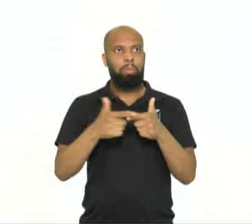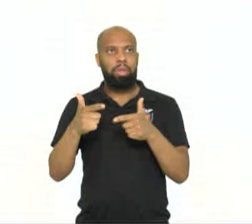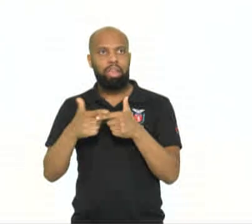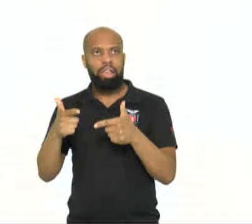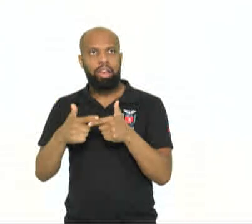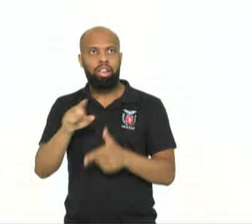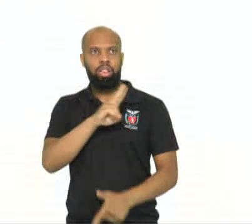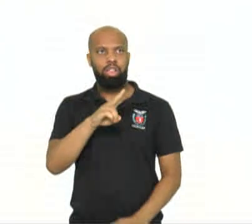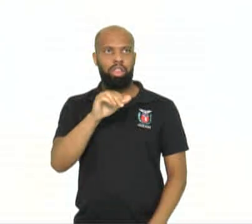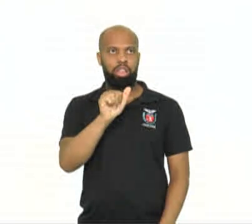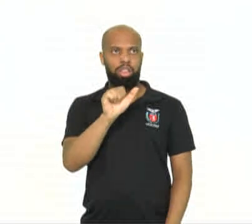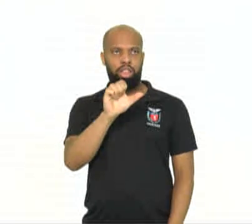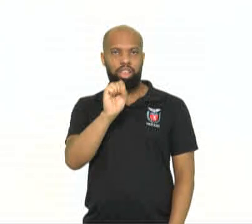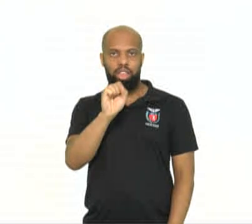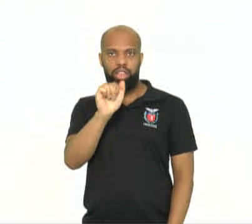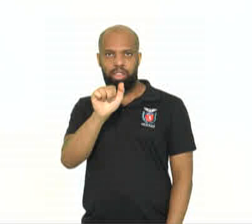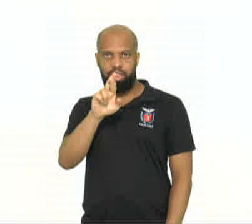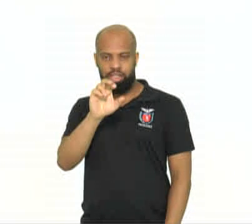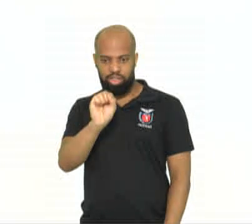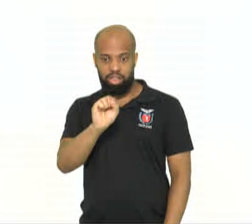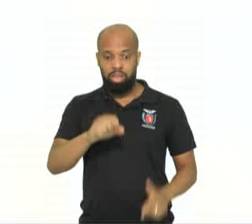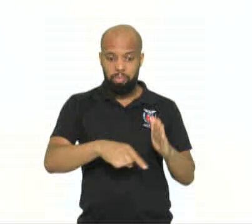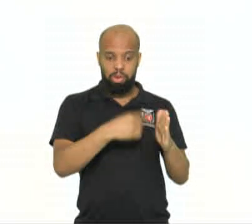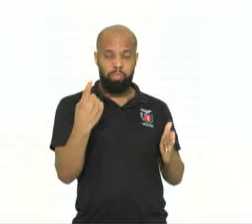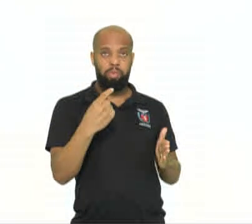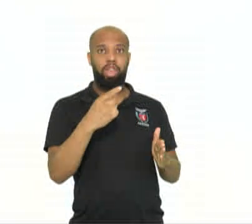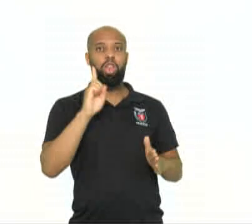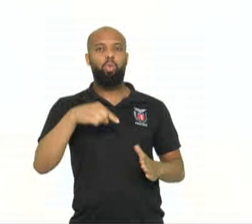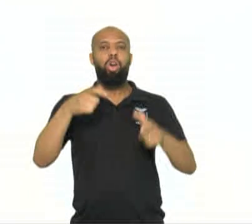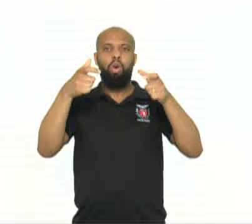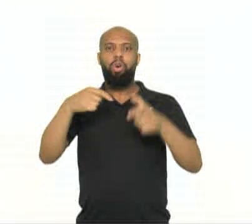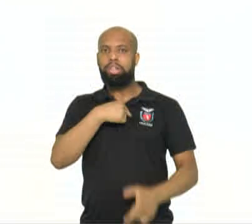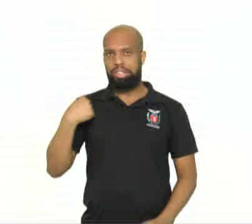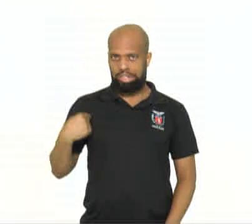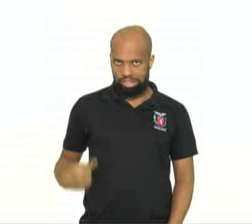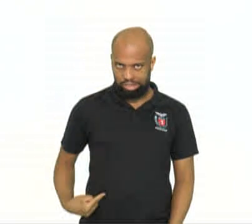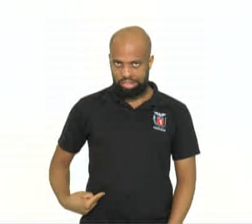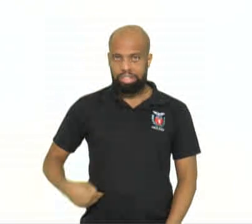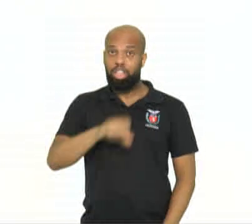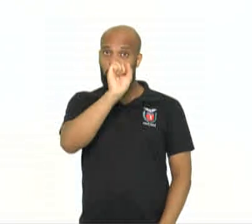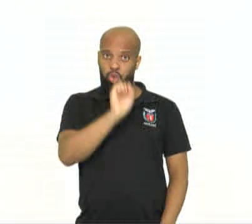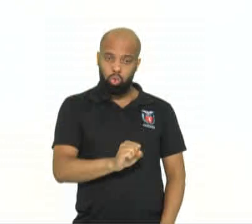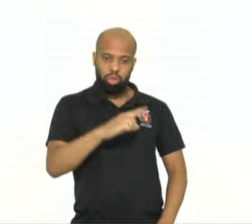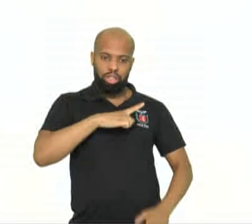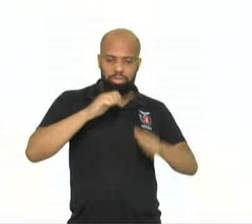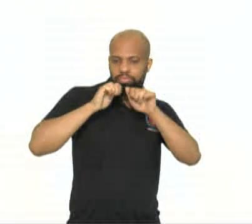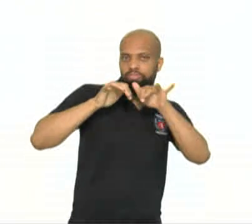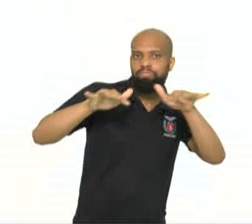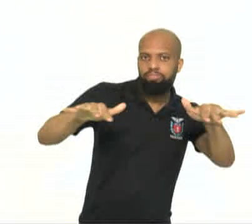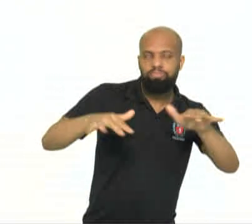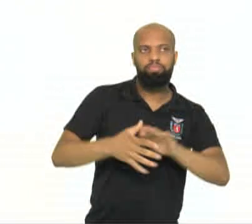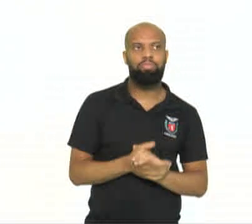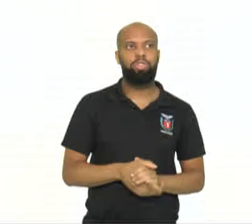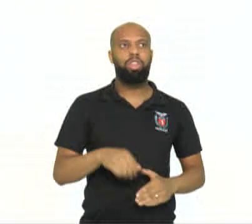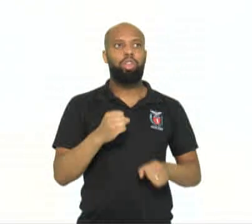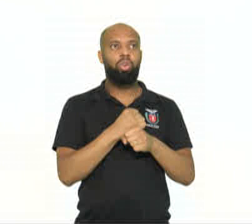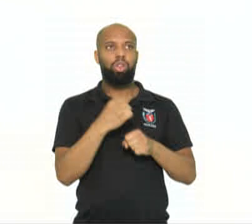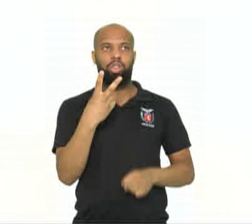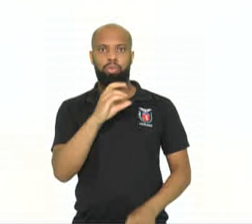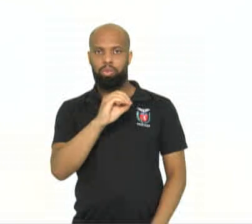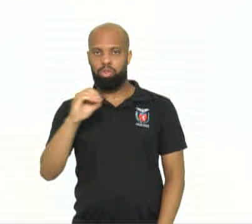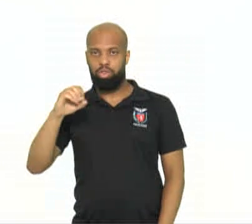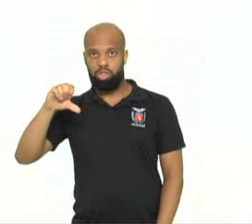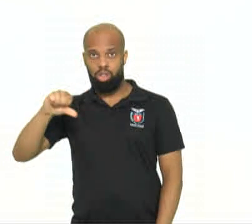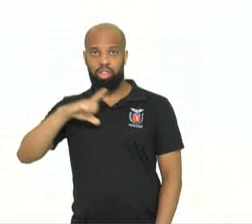SARS, que apareceu nos humanos pela primeira vez no sul da China, e o vírus foi transmitido por civetas. Em 2009, a